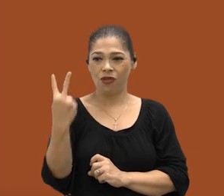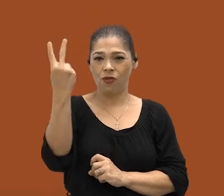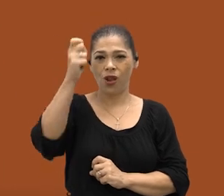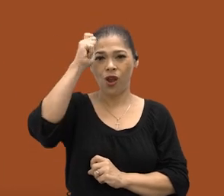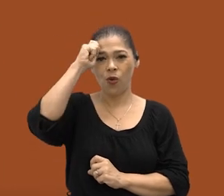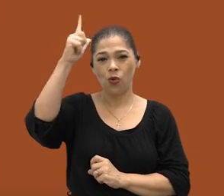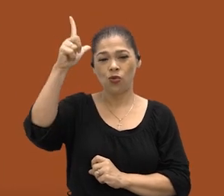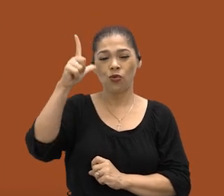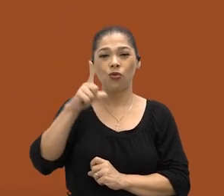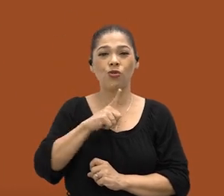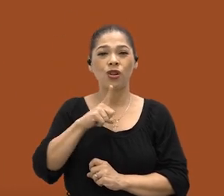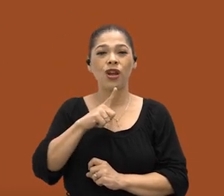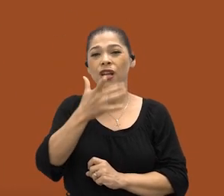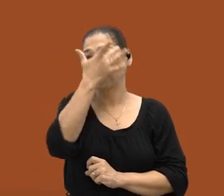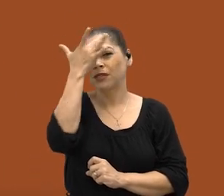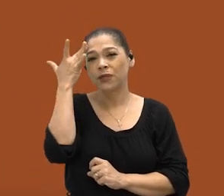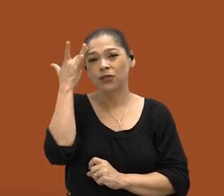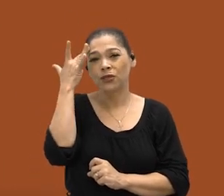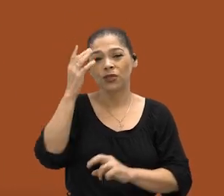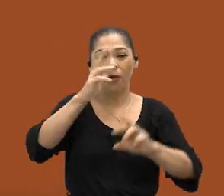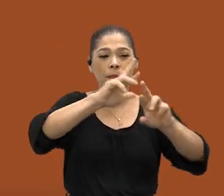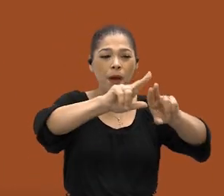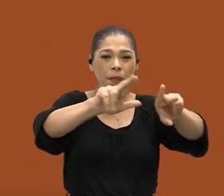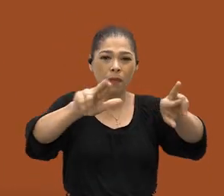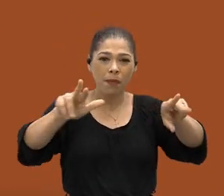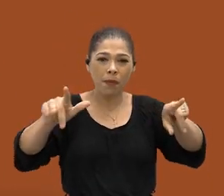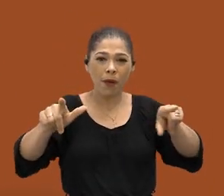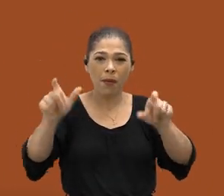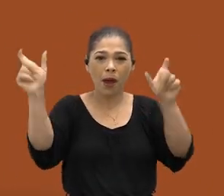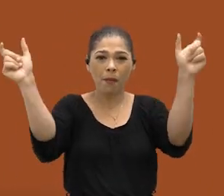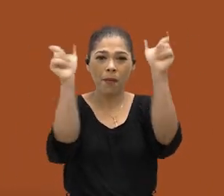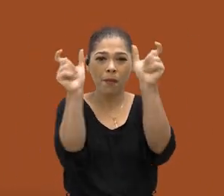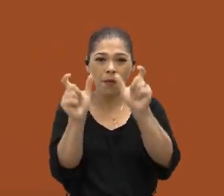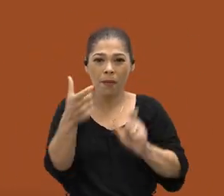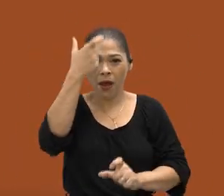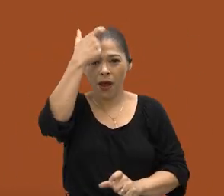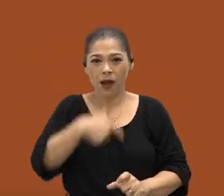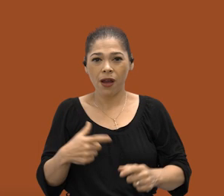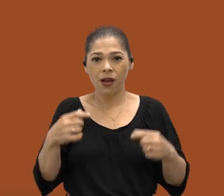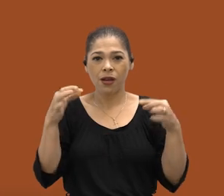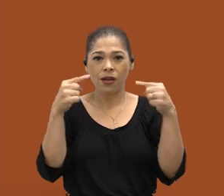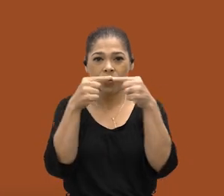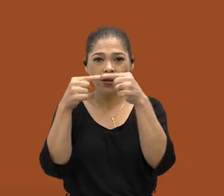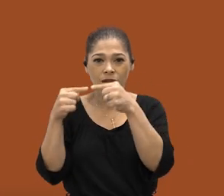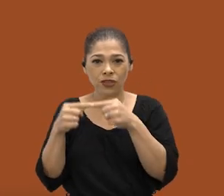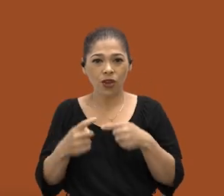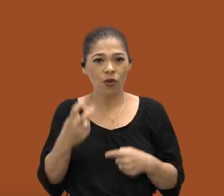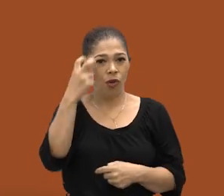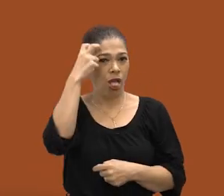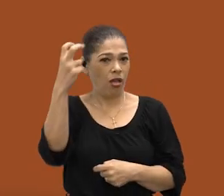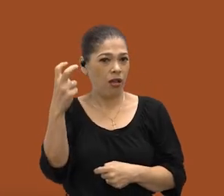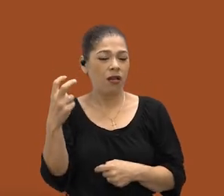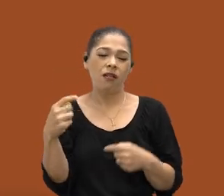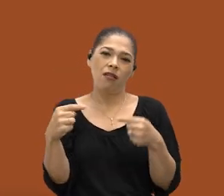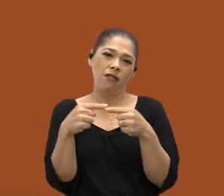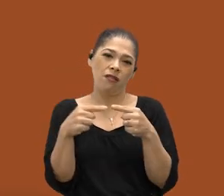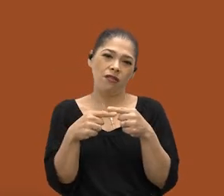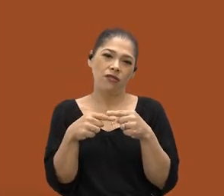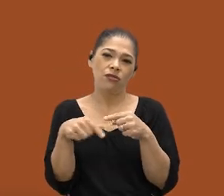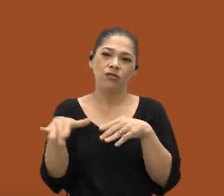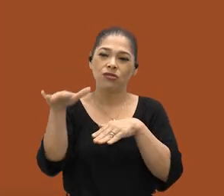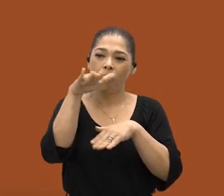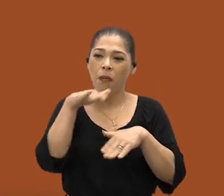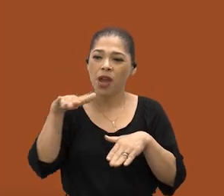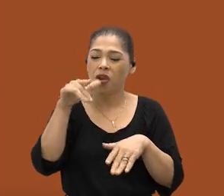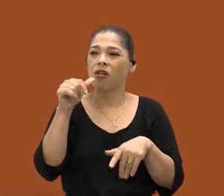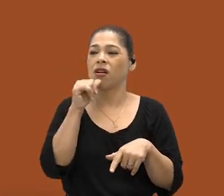os valores e a cultura dos das diferentes povos com seus fenótipos acompanharam a capacidade intelectual e obviamente no